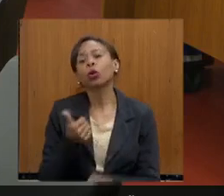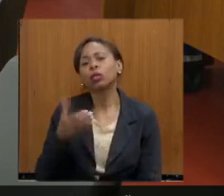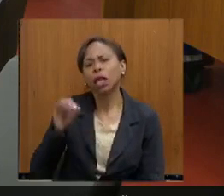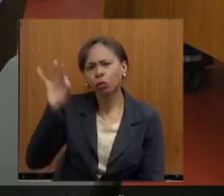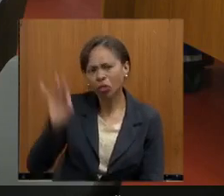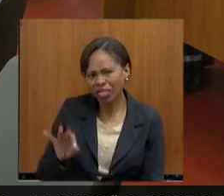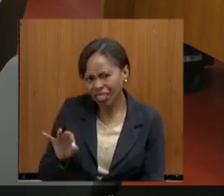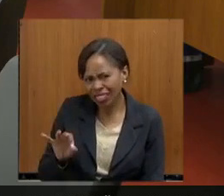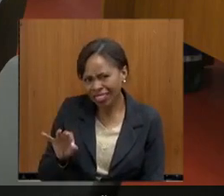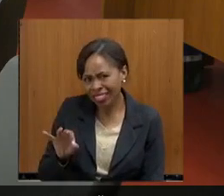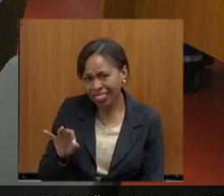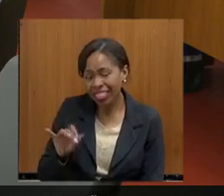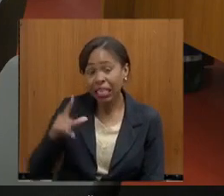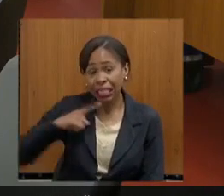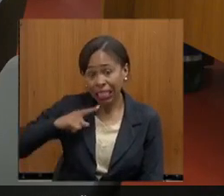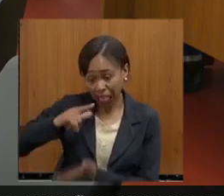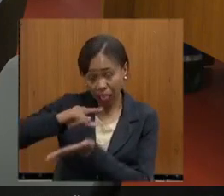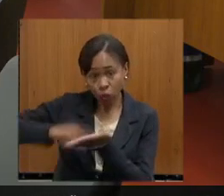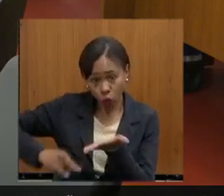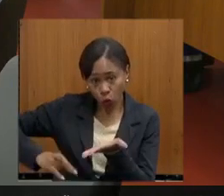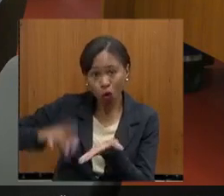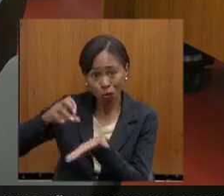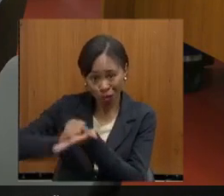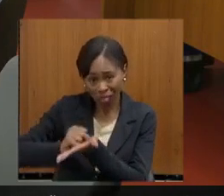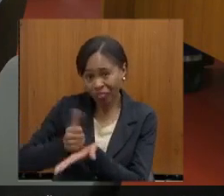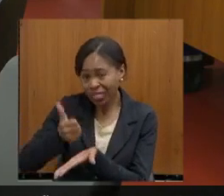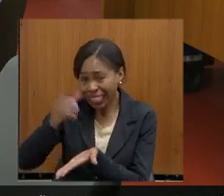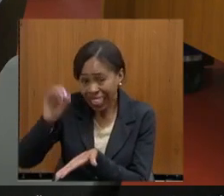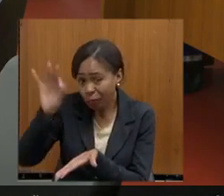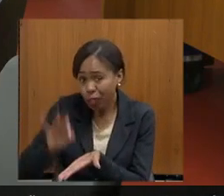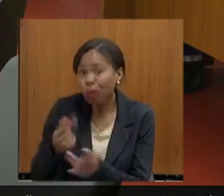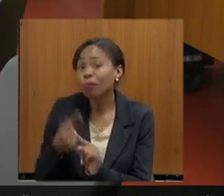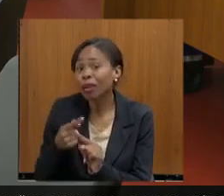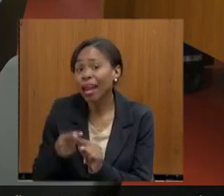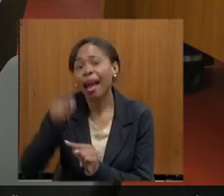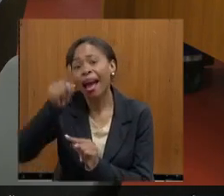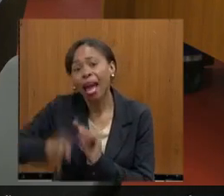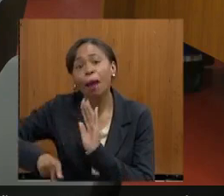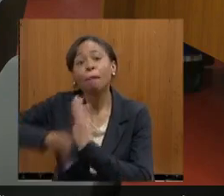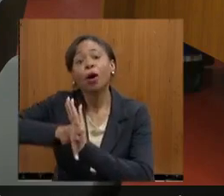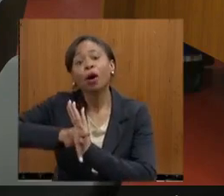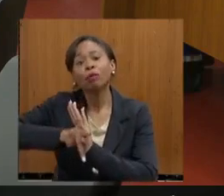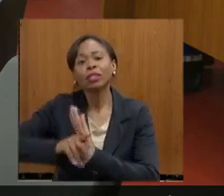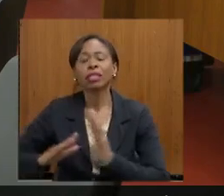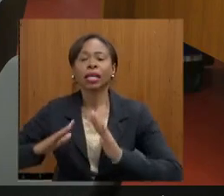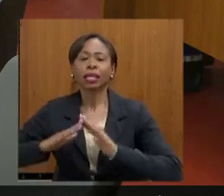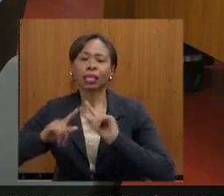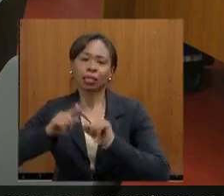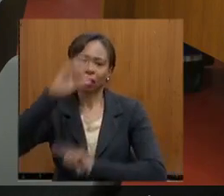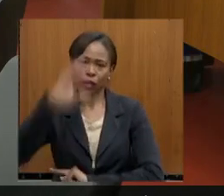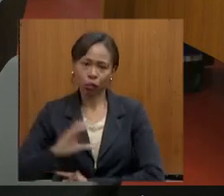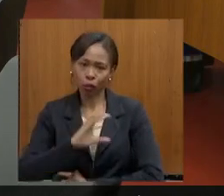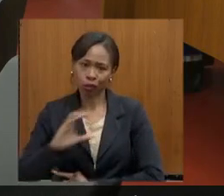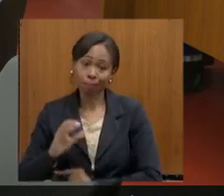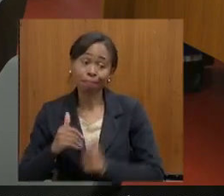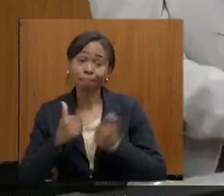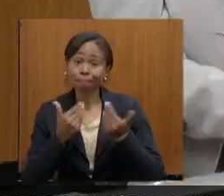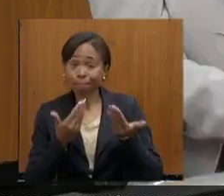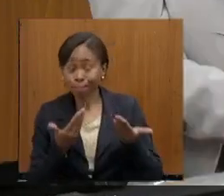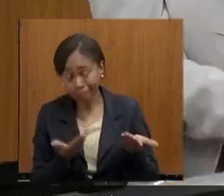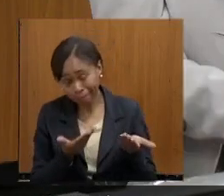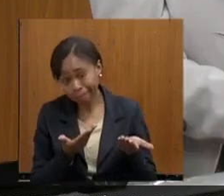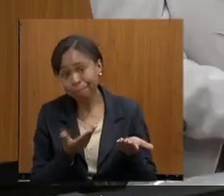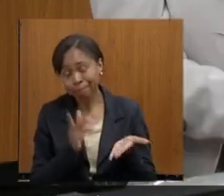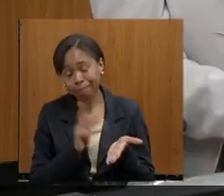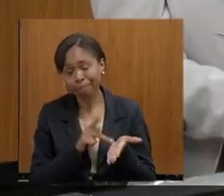porcento um só tem documento que é da Igreja Católica na realidade não morador tem documento Pois é isso aí é o que a